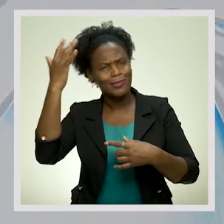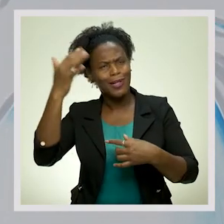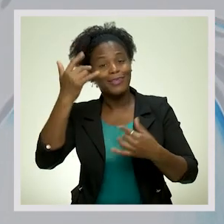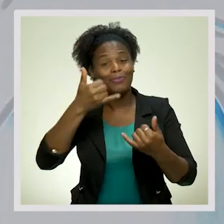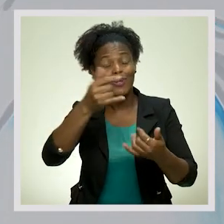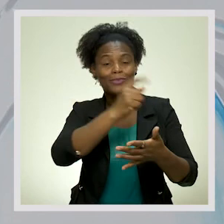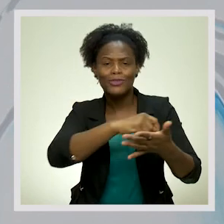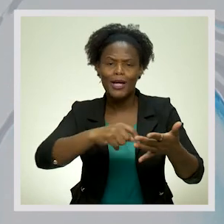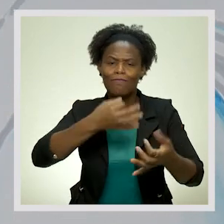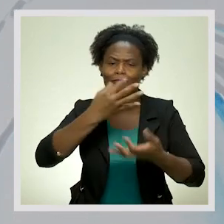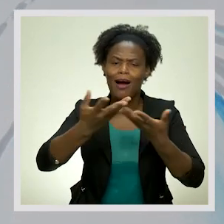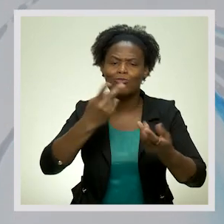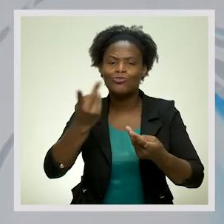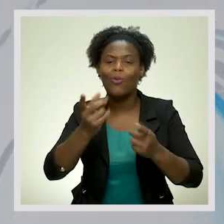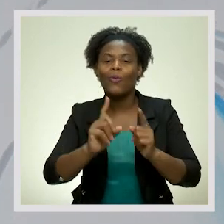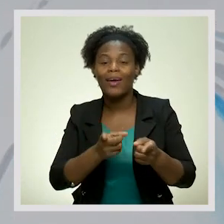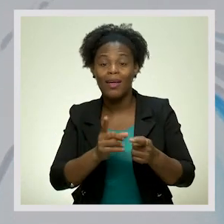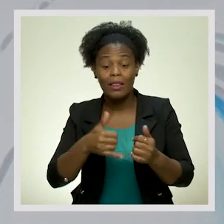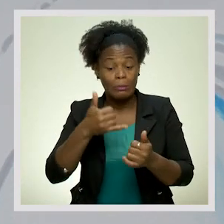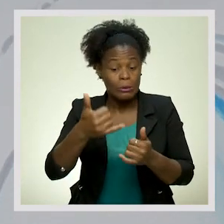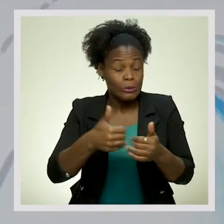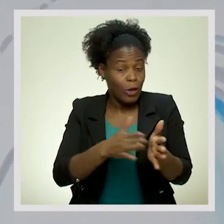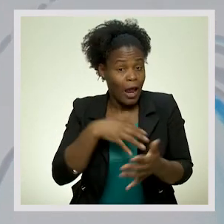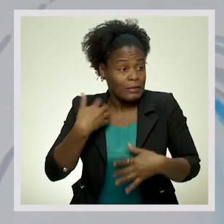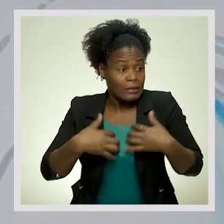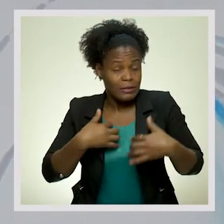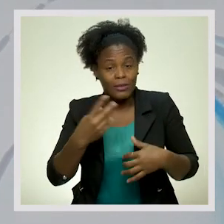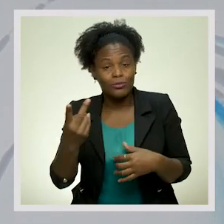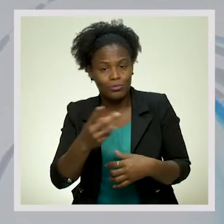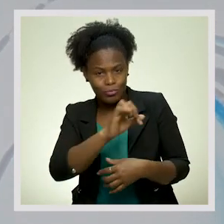imaginar, depois de toda a aflição, vocês terão de